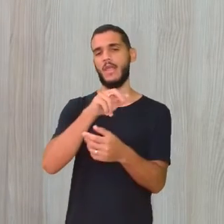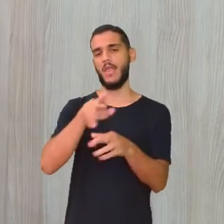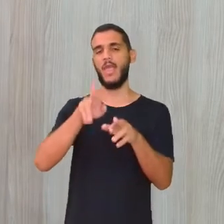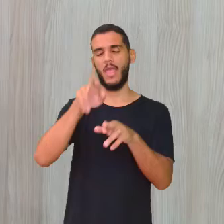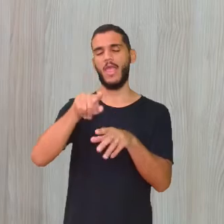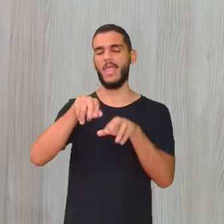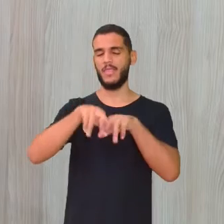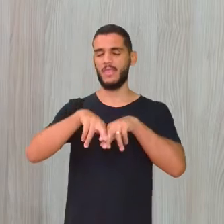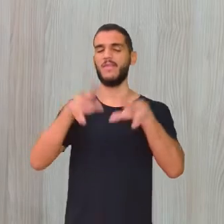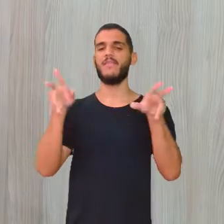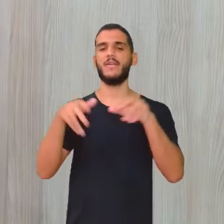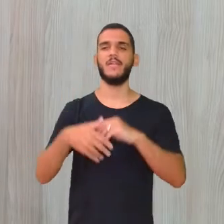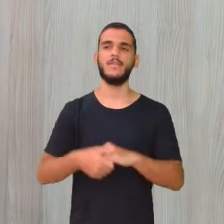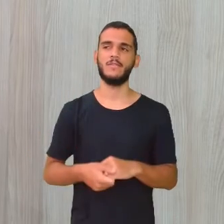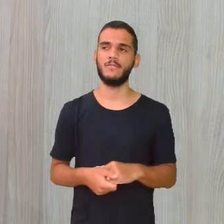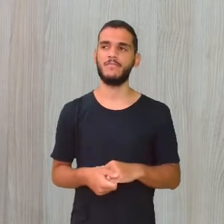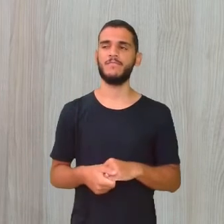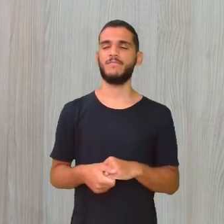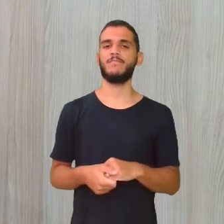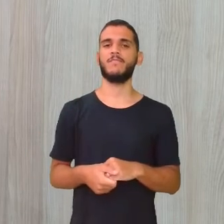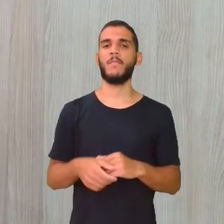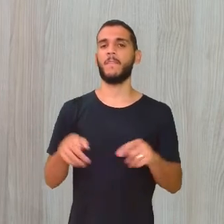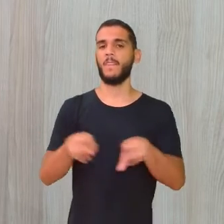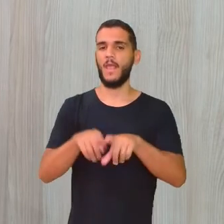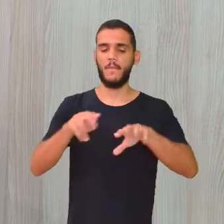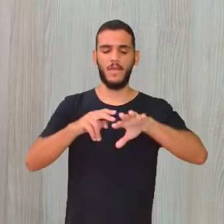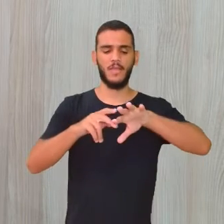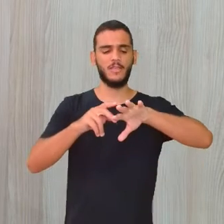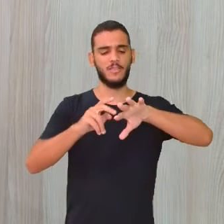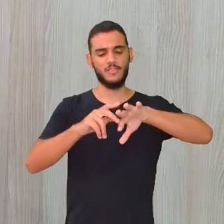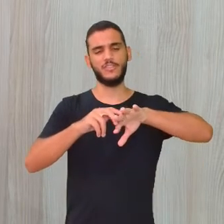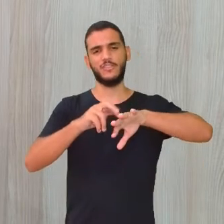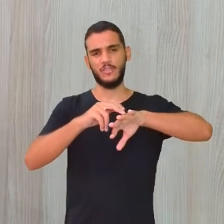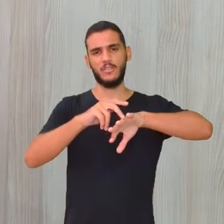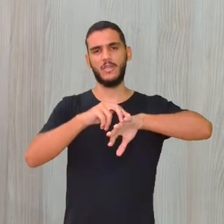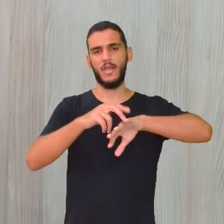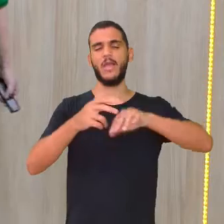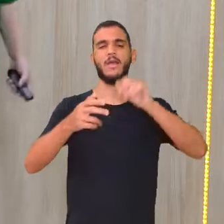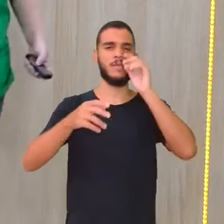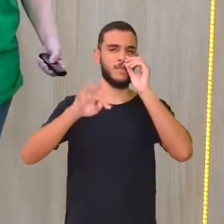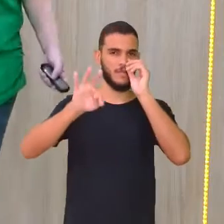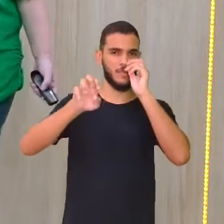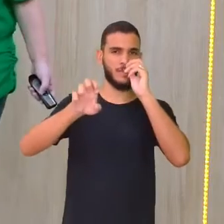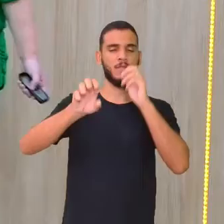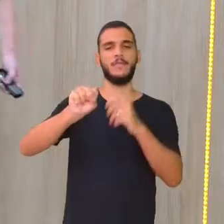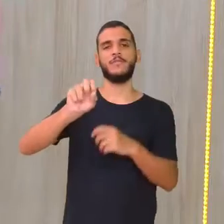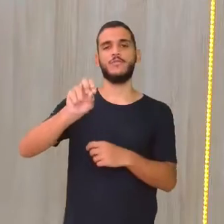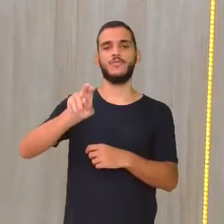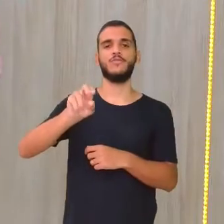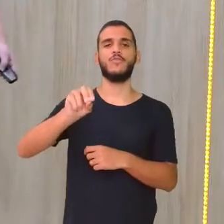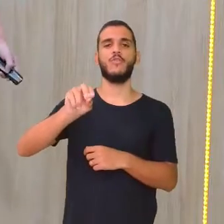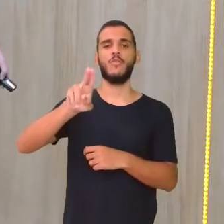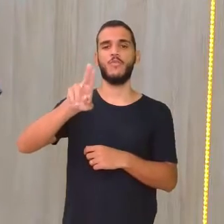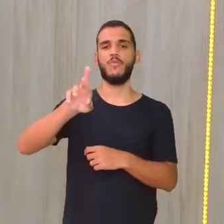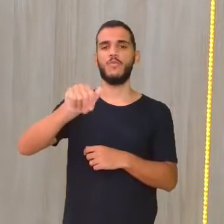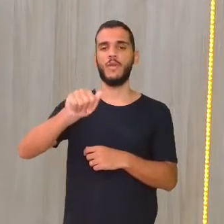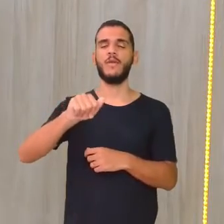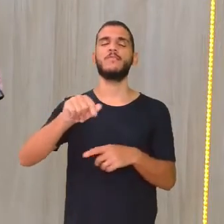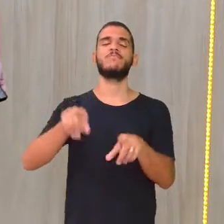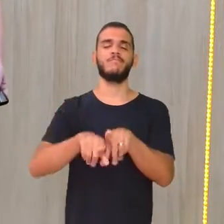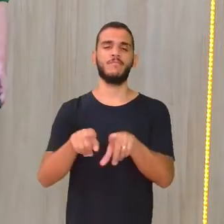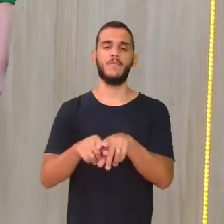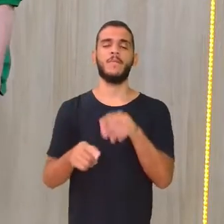justamente para facilitar ali o apoio, né? Que É, você pra dá gente ali não levar uma queda, né? Isso, exatamente